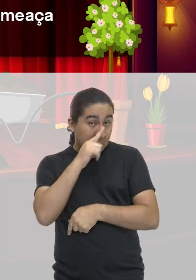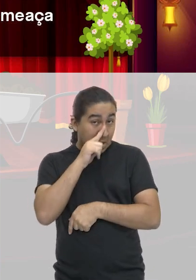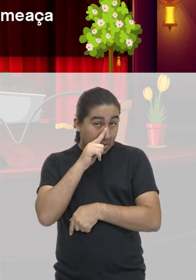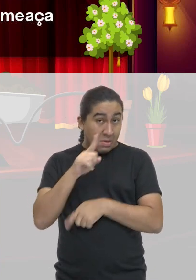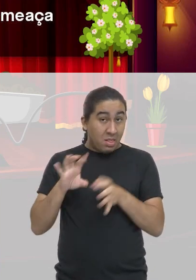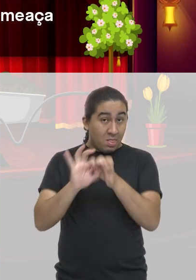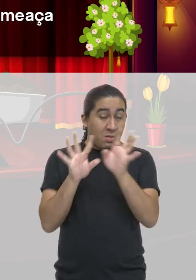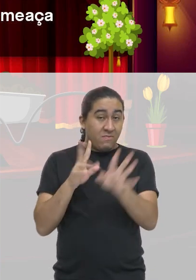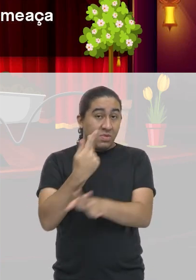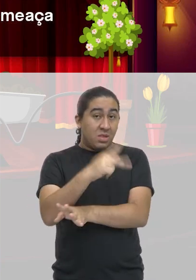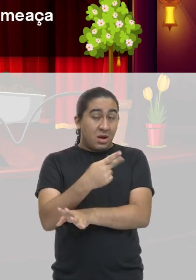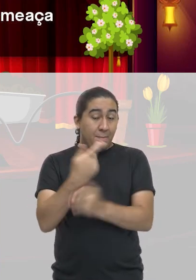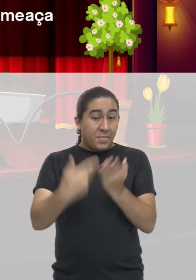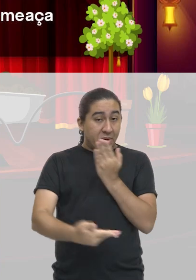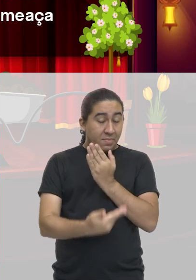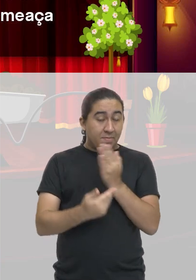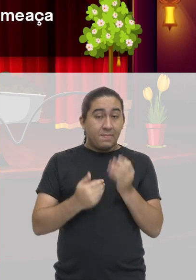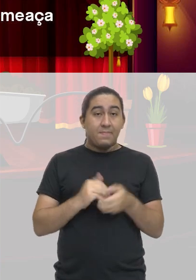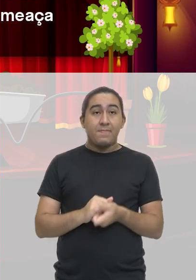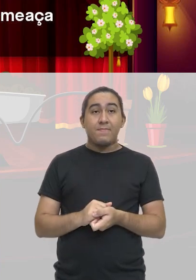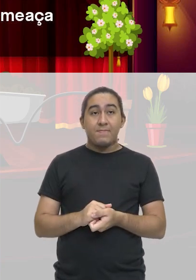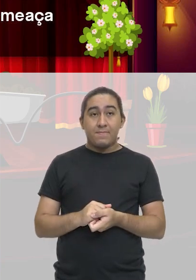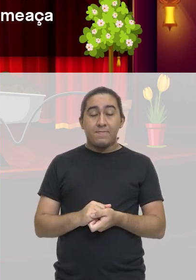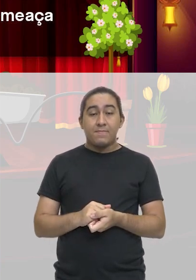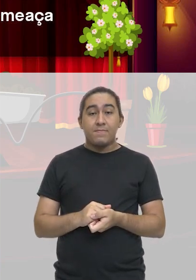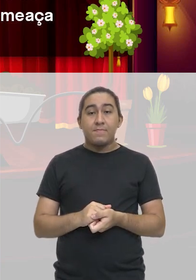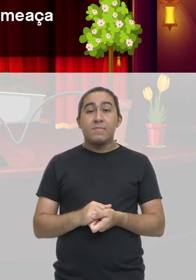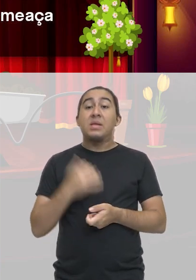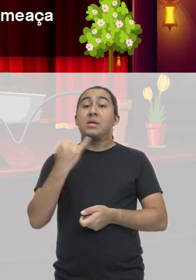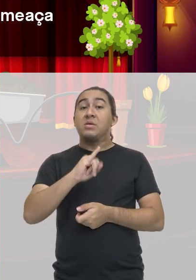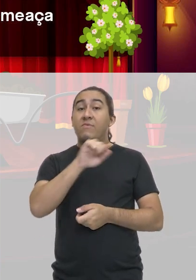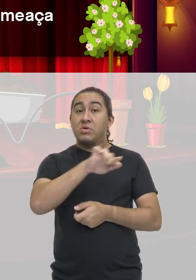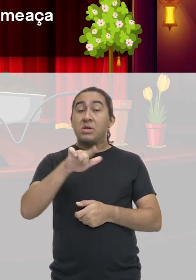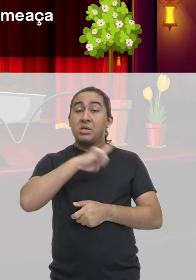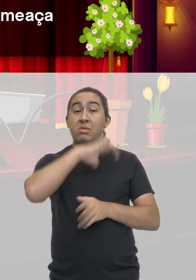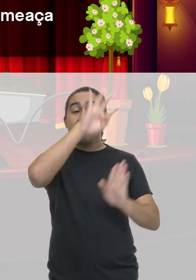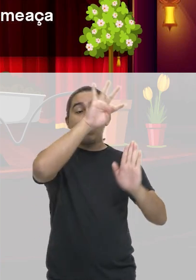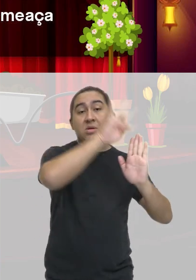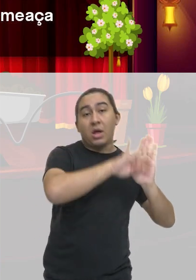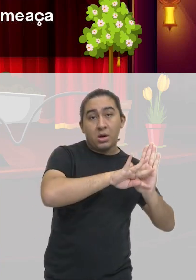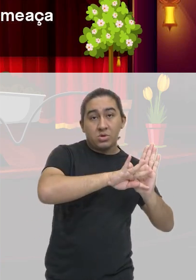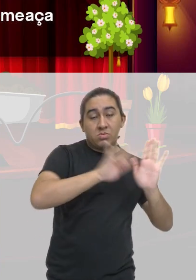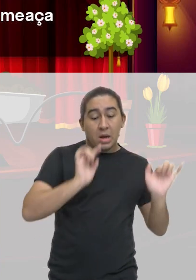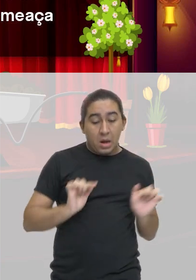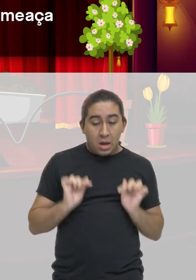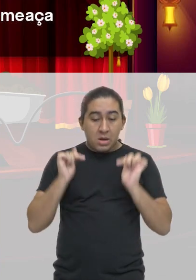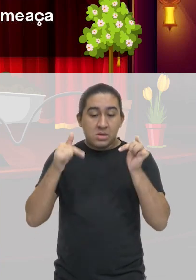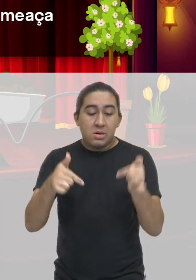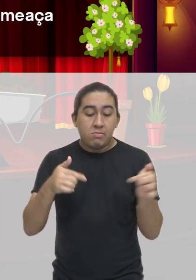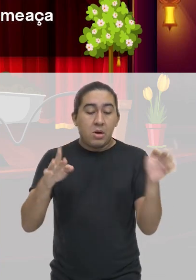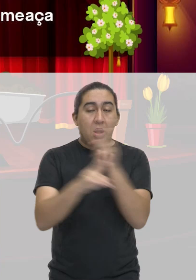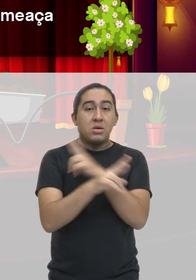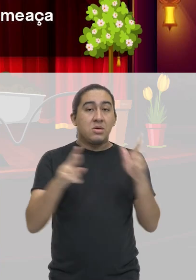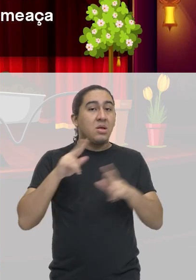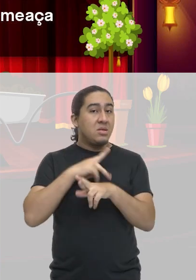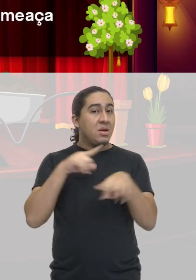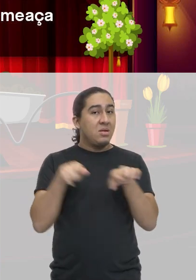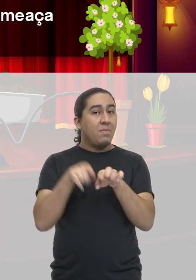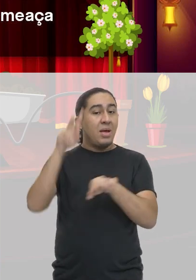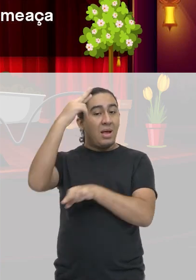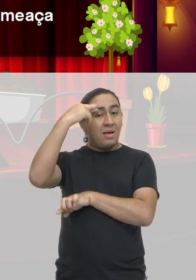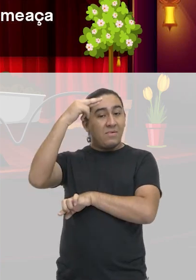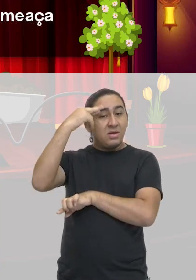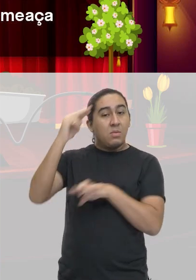Então, a partir do momento que você tem um texto, que há interpretação, você também vai ter que fazer uma